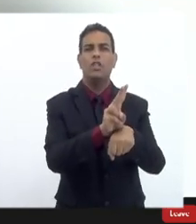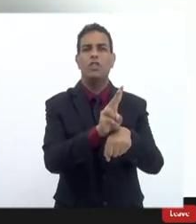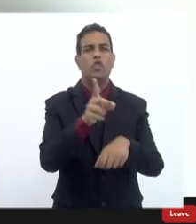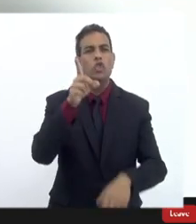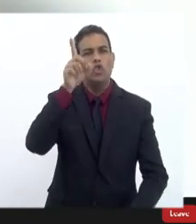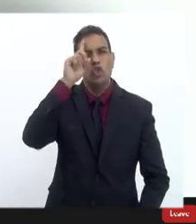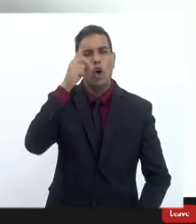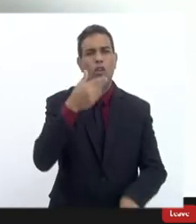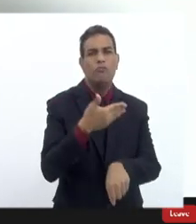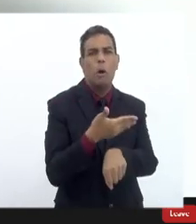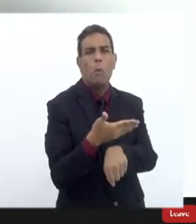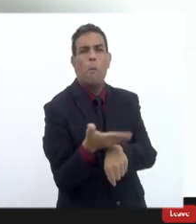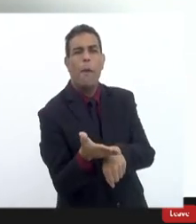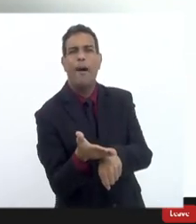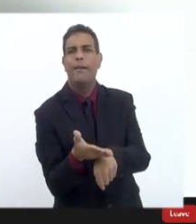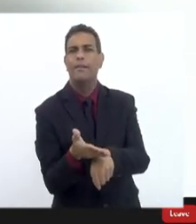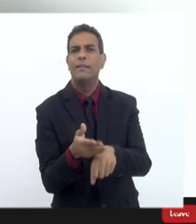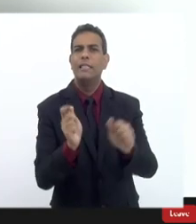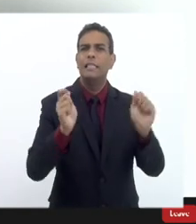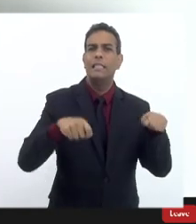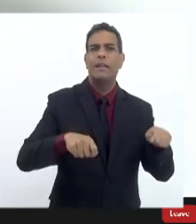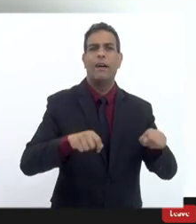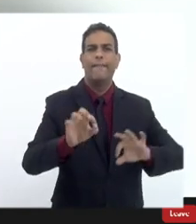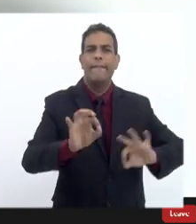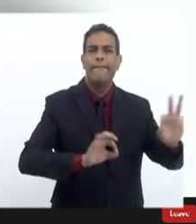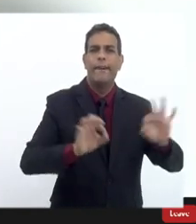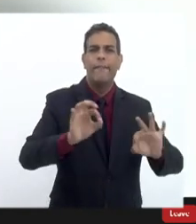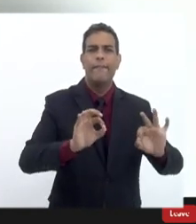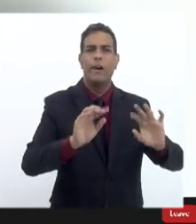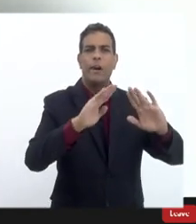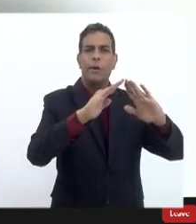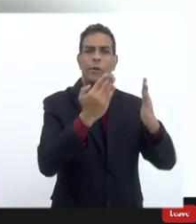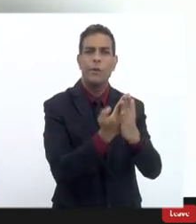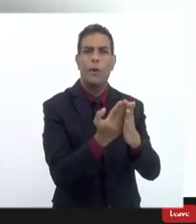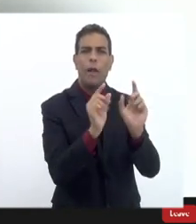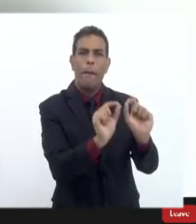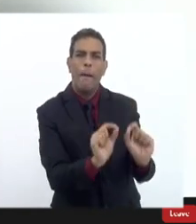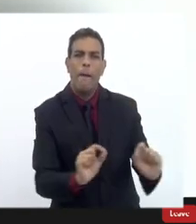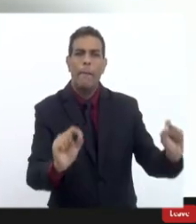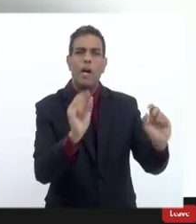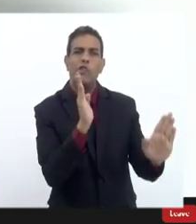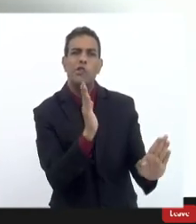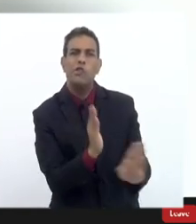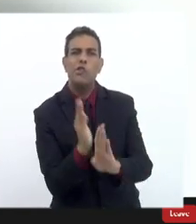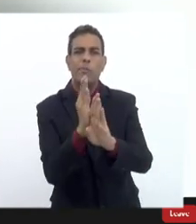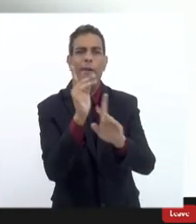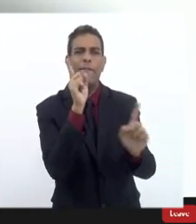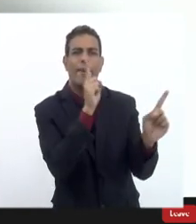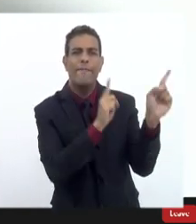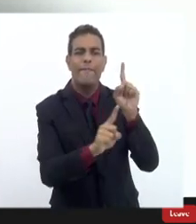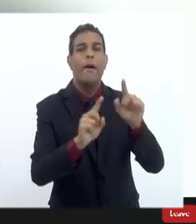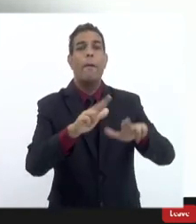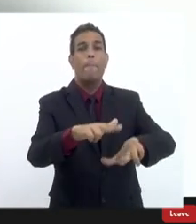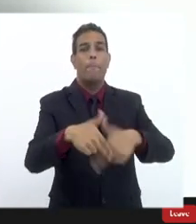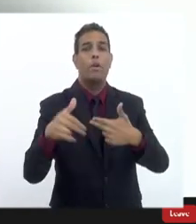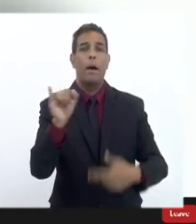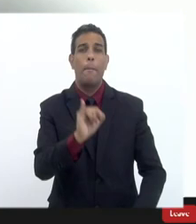né, a capacidade logística, não é? Não é possível, né, e a importância do controle